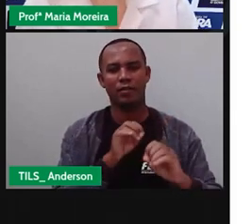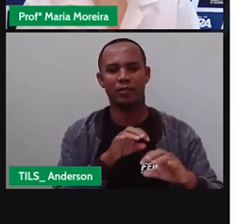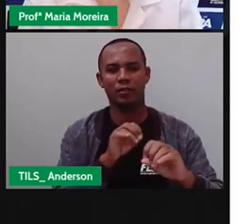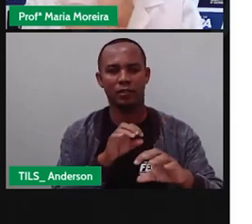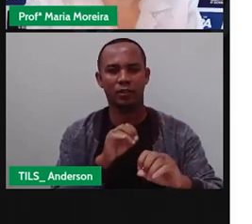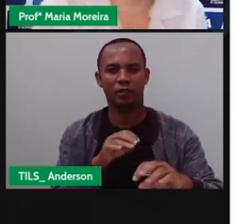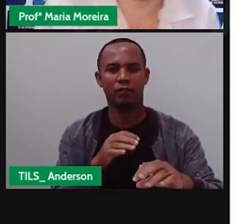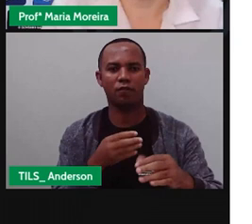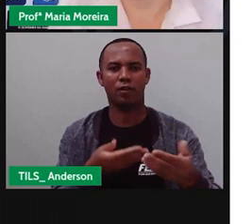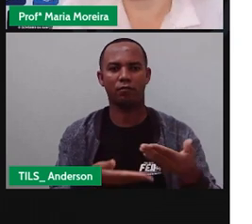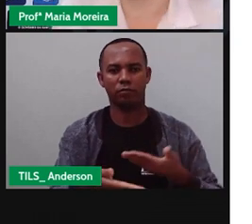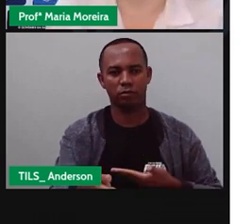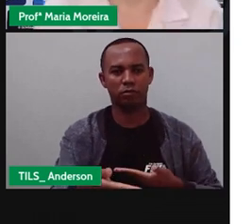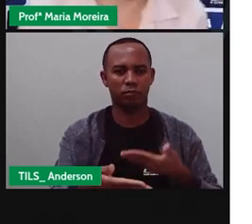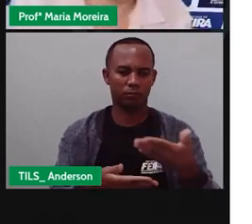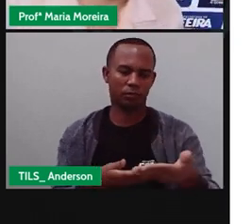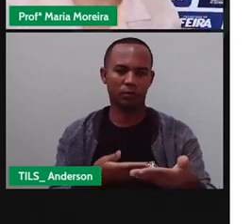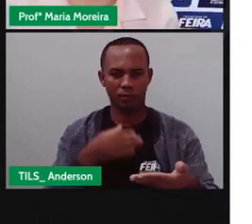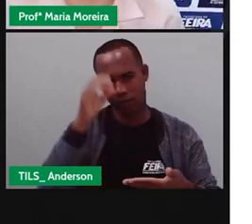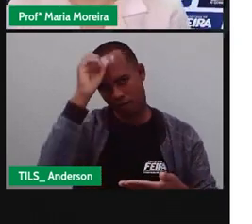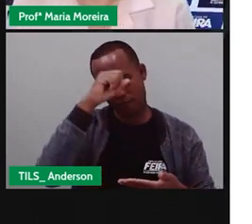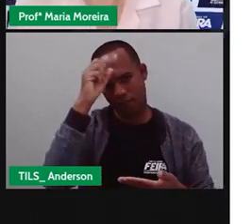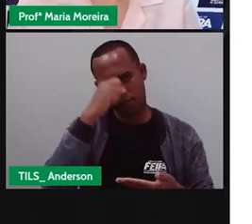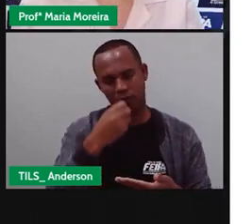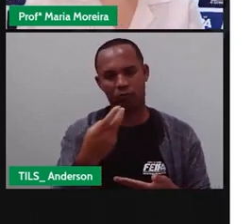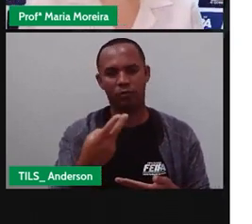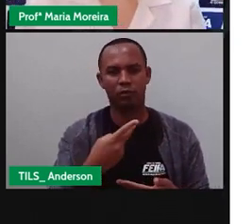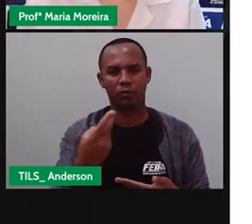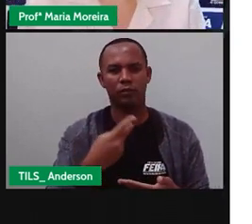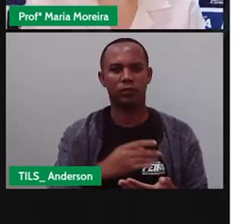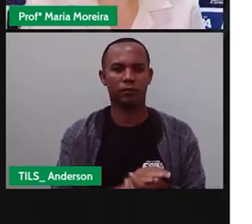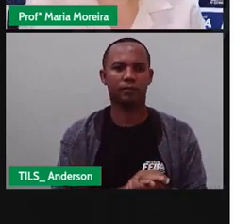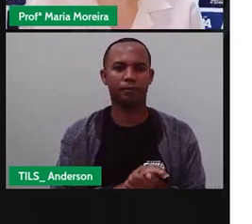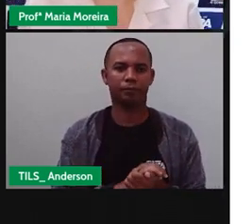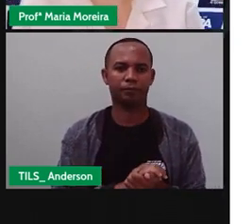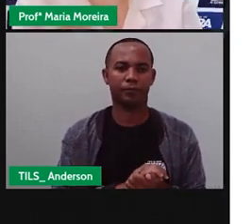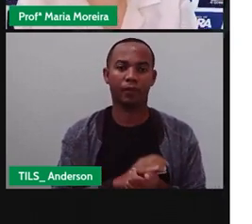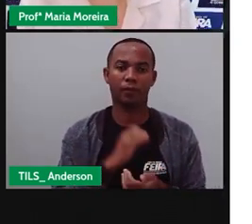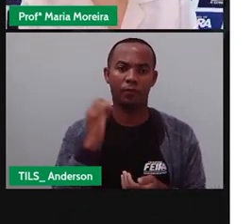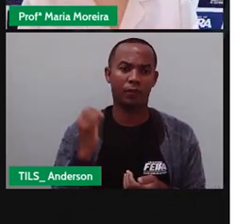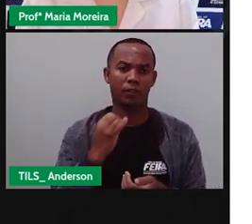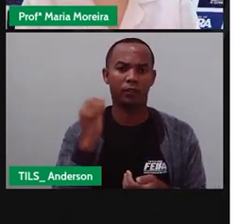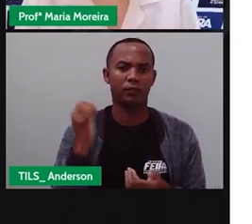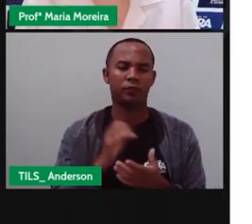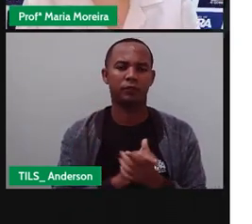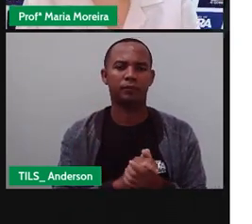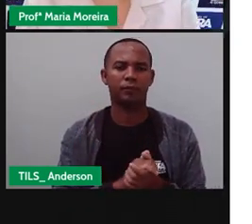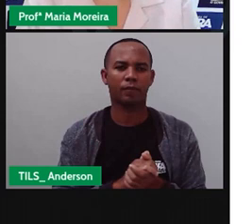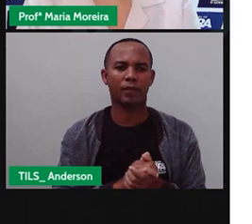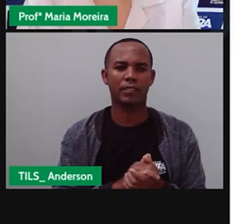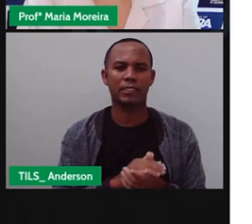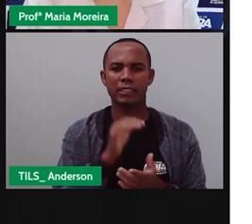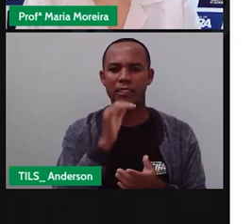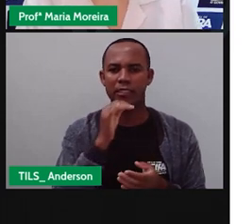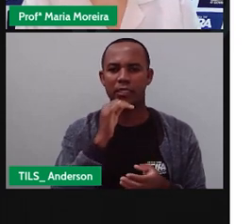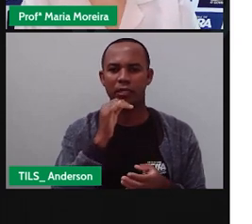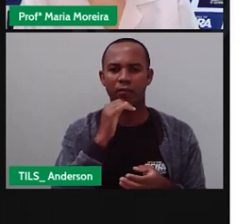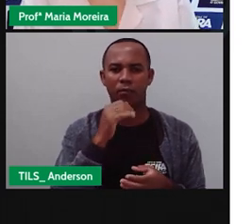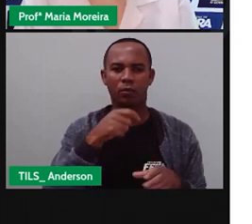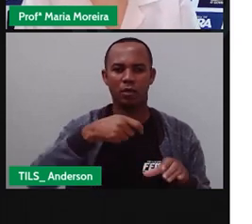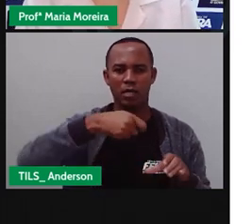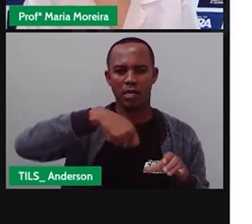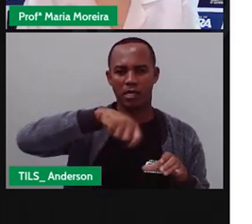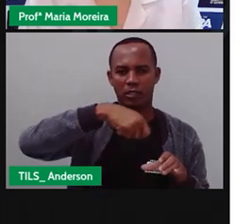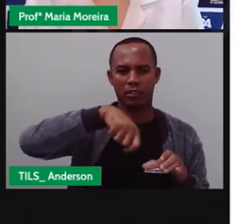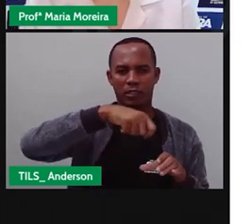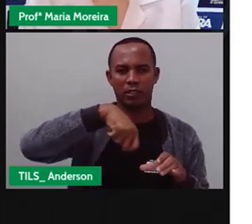isso? Vocês aprendem com a Pro e com o Anderson. A Pro aprendeu com o Anderson. Lá quando a Pro estava fazendo a receita. Não é